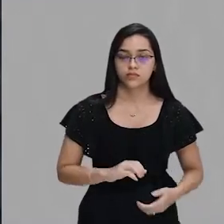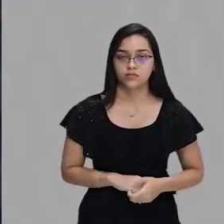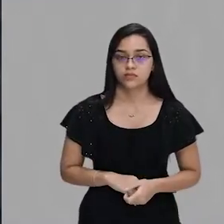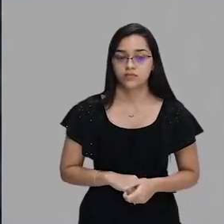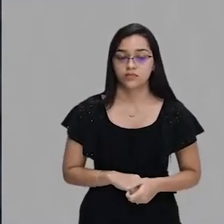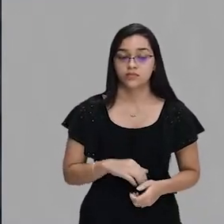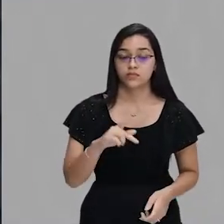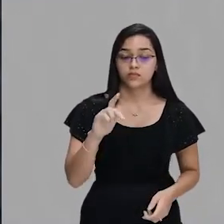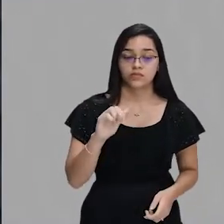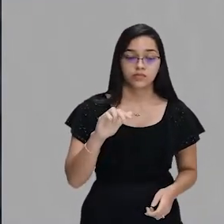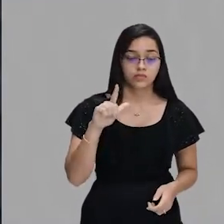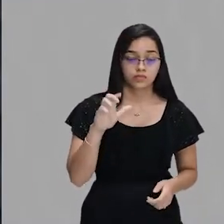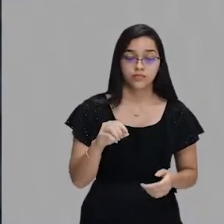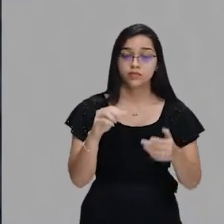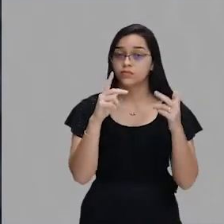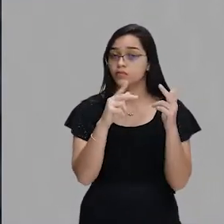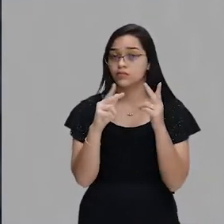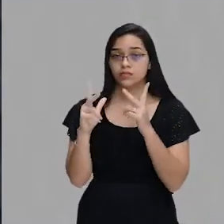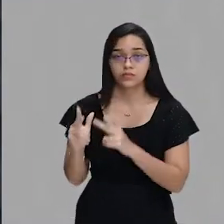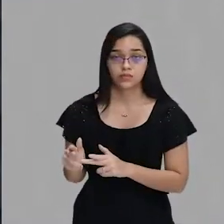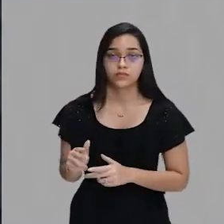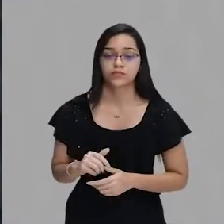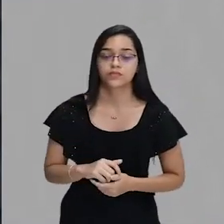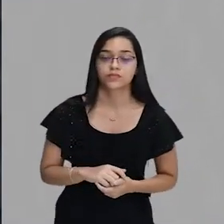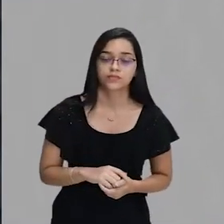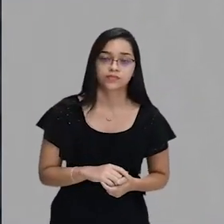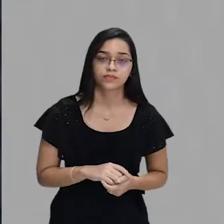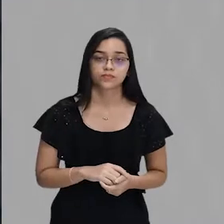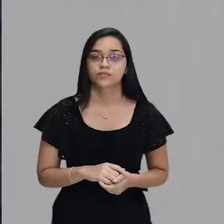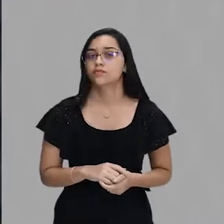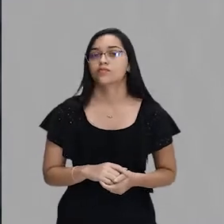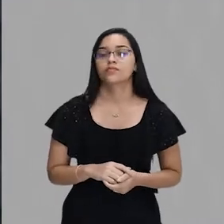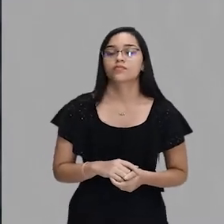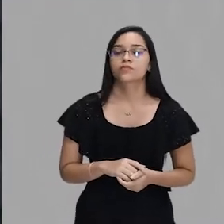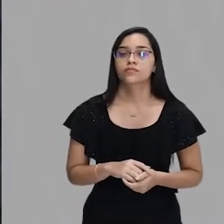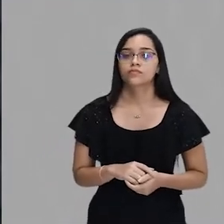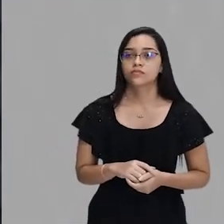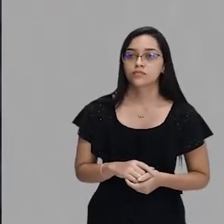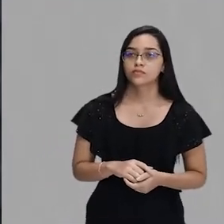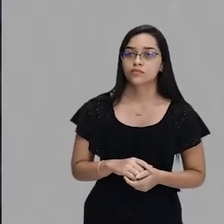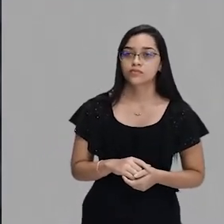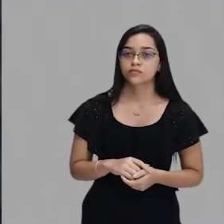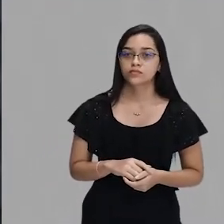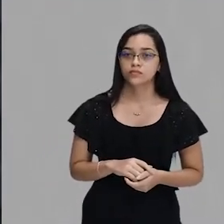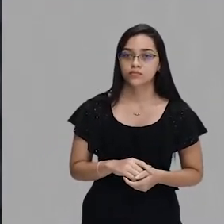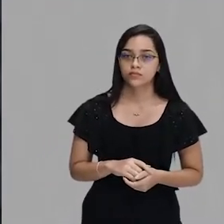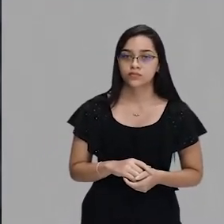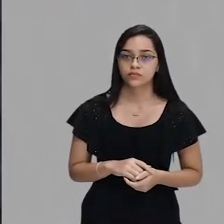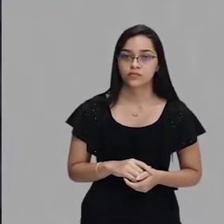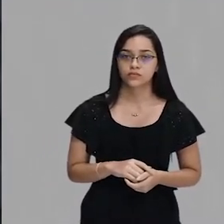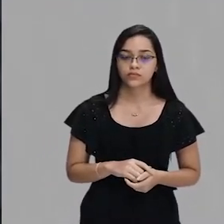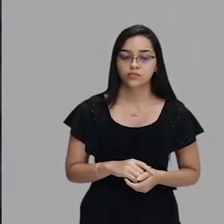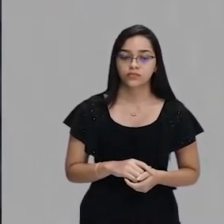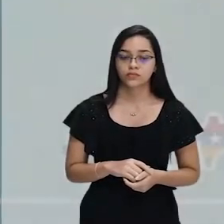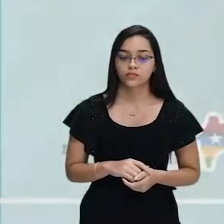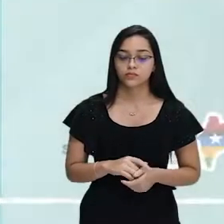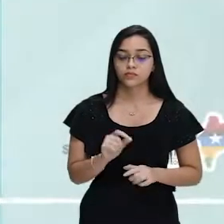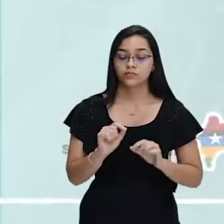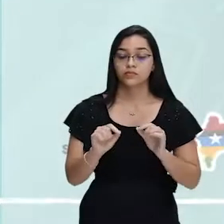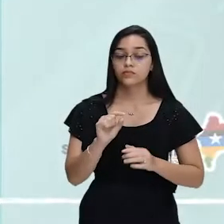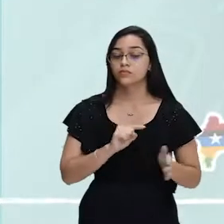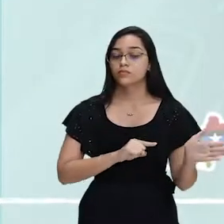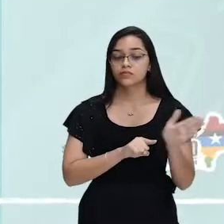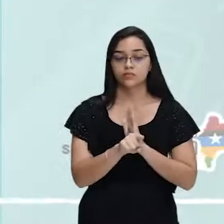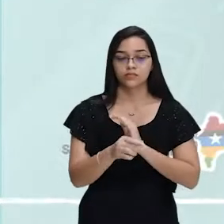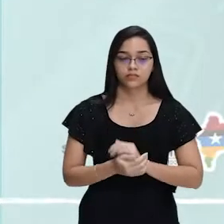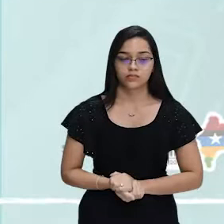a mesma coisa, ele me dá as 3 notas dele, me dá a média, me dá a mediana e me dá o desvio padrão. Tá? Então, a pergunta